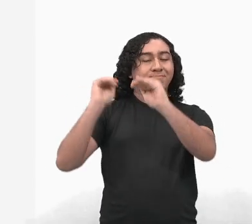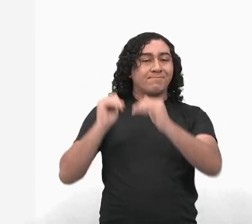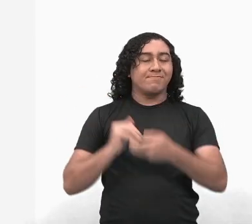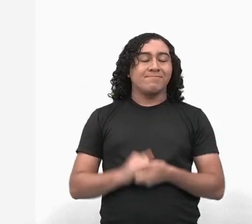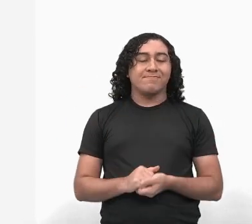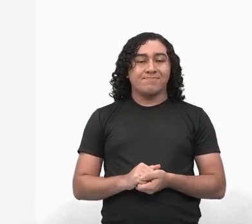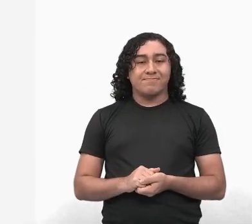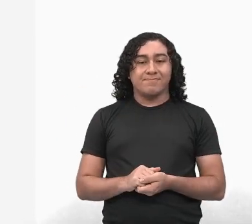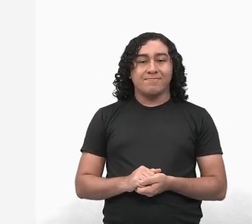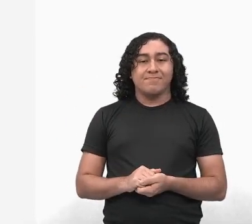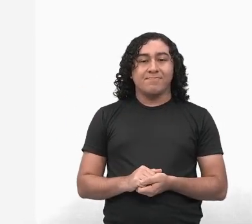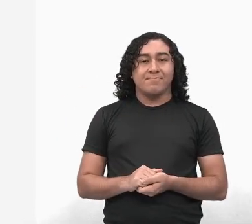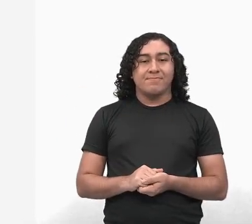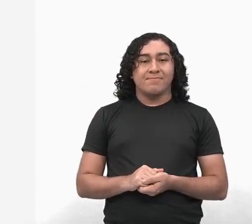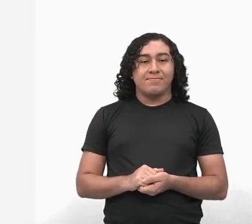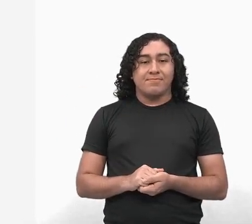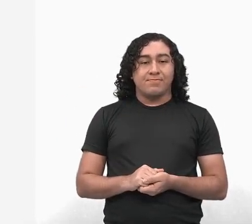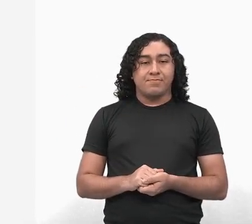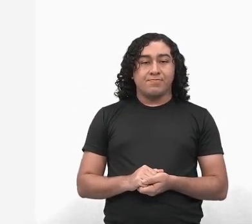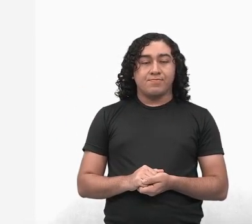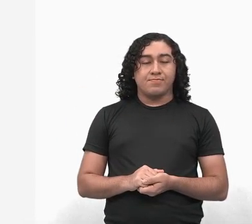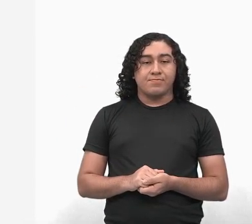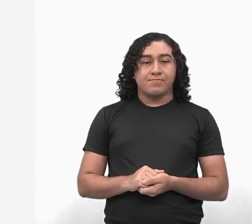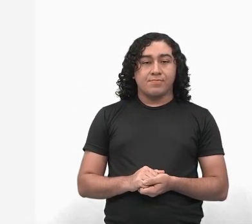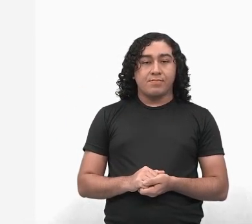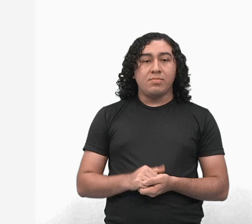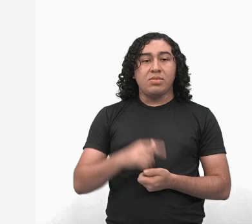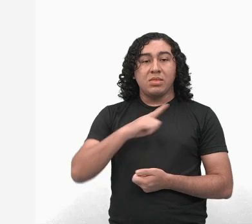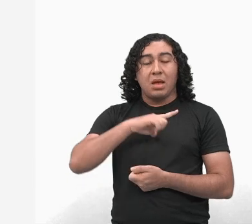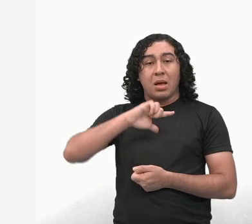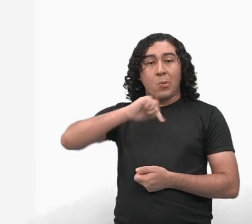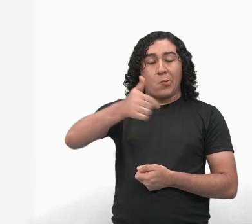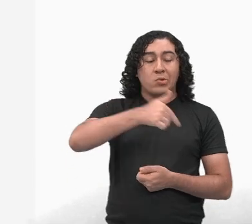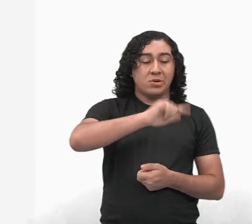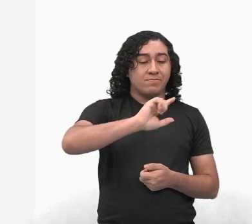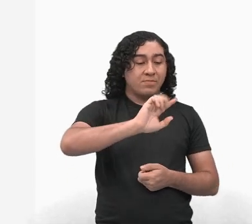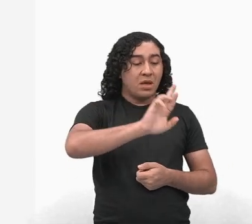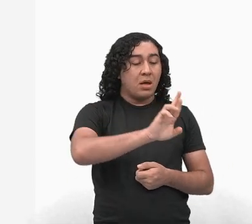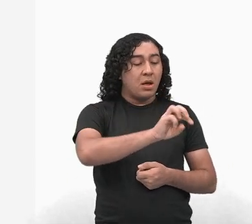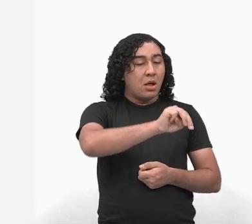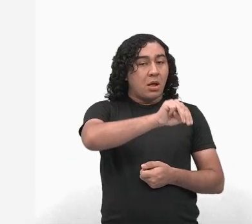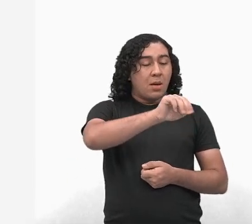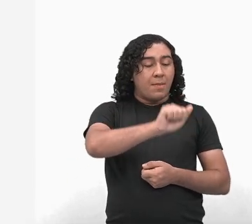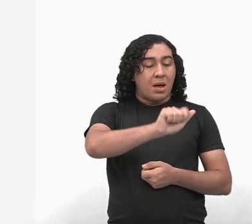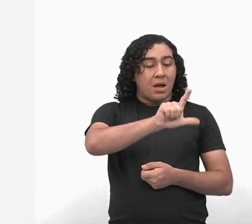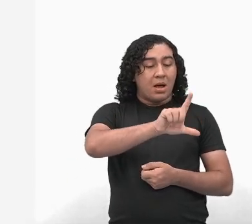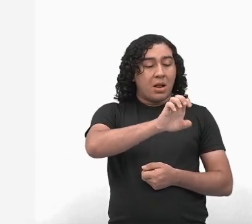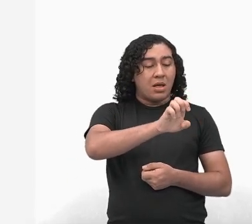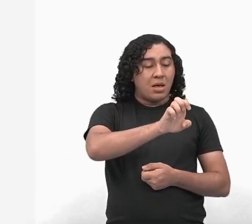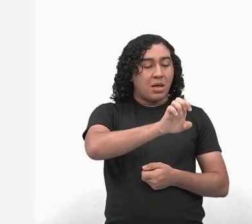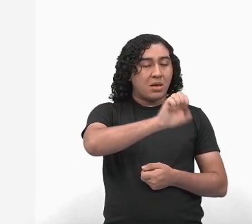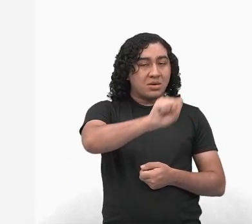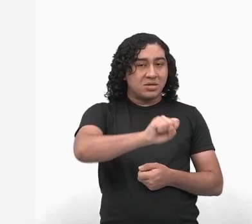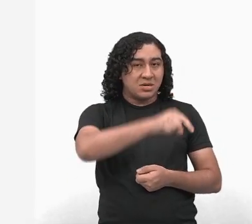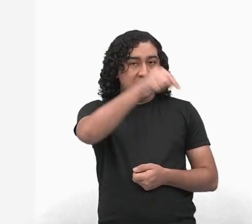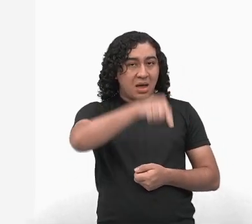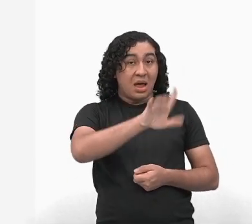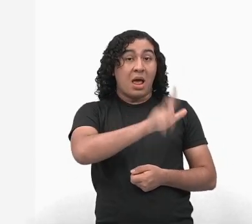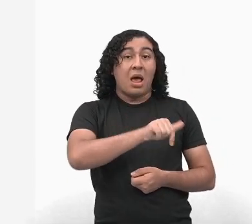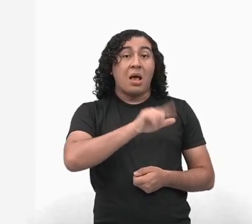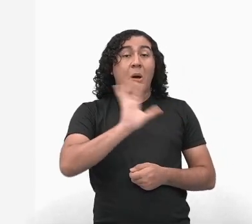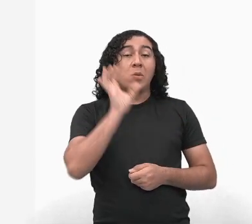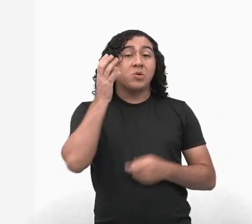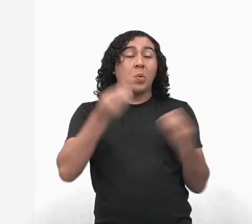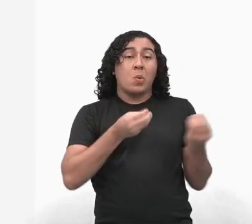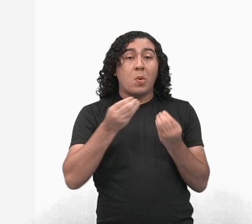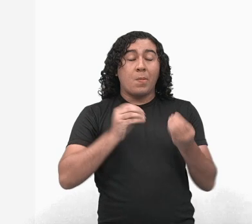adiante para falar sobre a revolta dos malês, que foi justamente a segunda revolta ocorrida na Bahia, só que revolta essa ocorreu